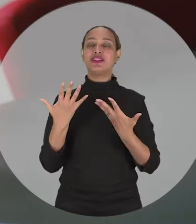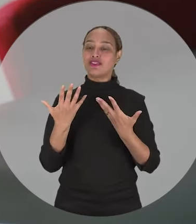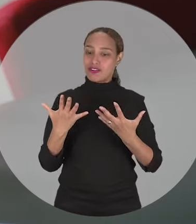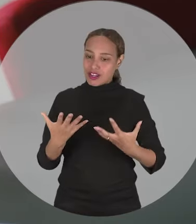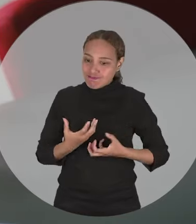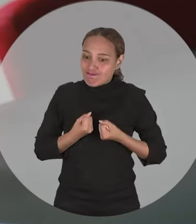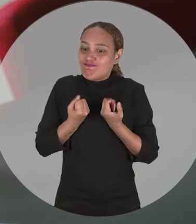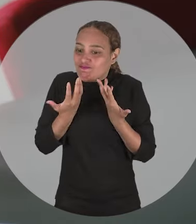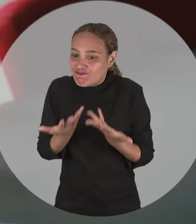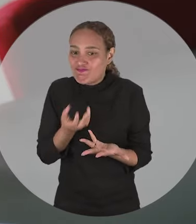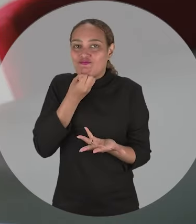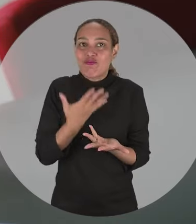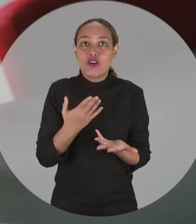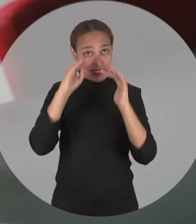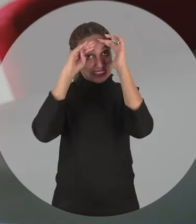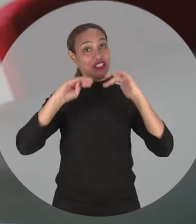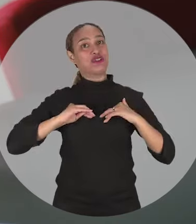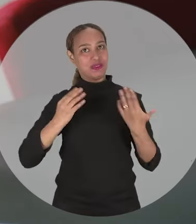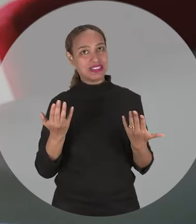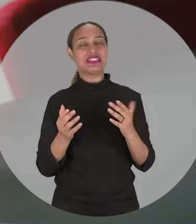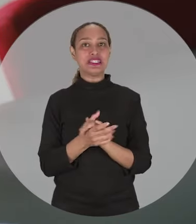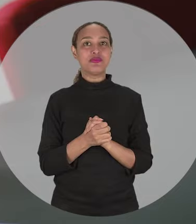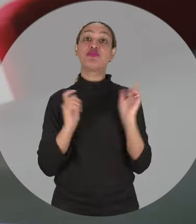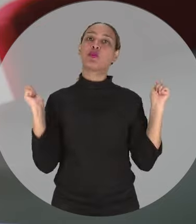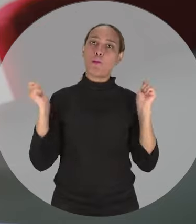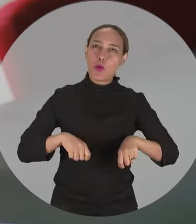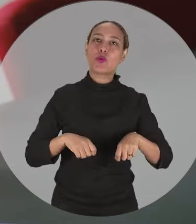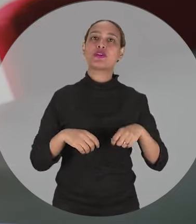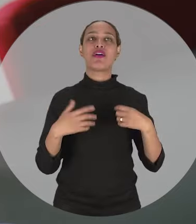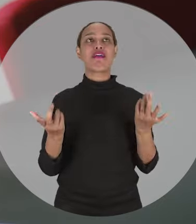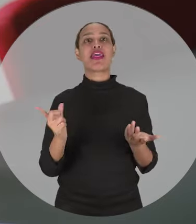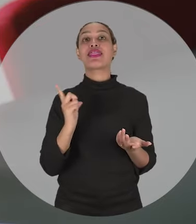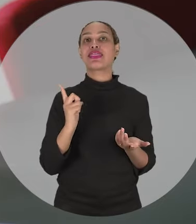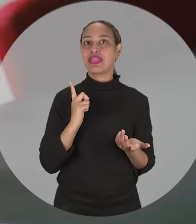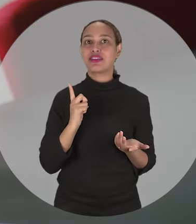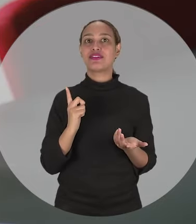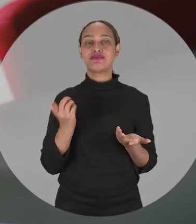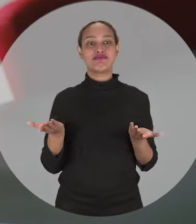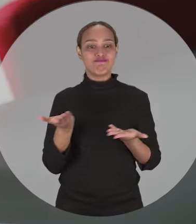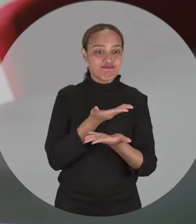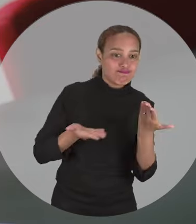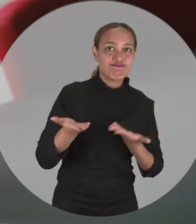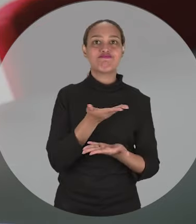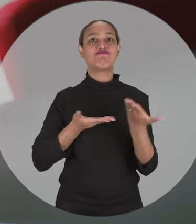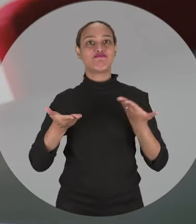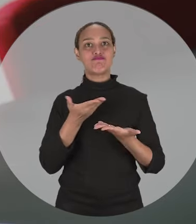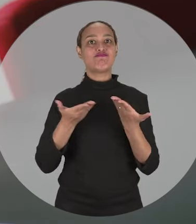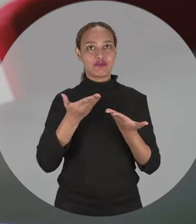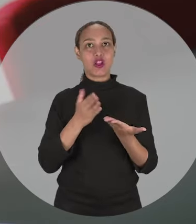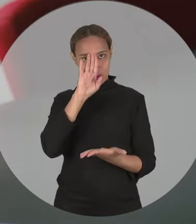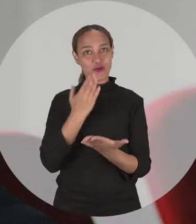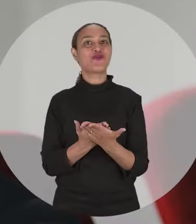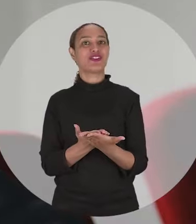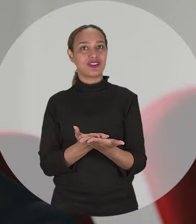e respeitados, né, que possam ter entre si uma relação de